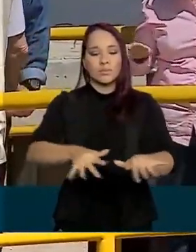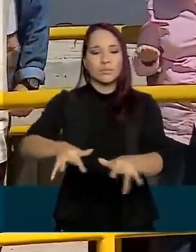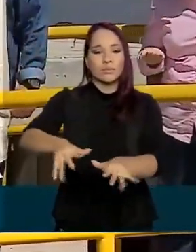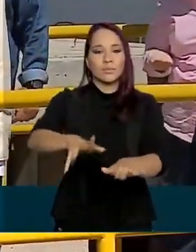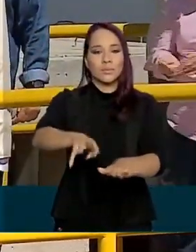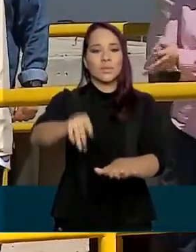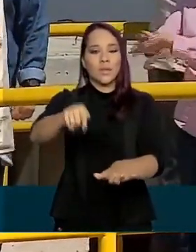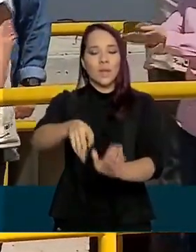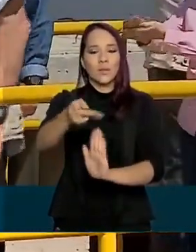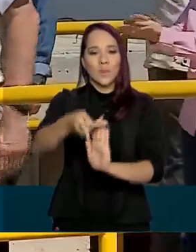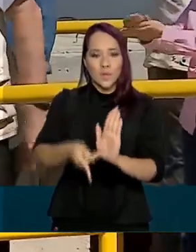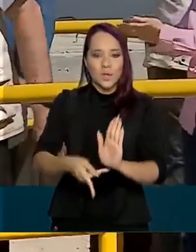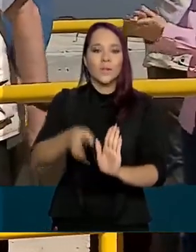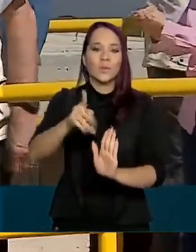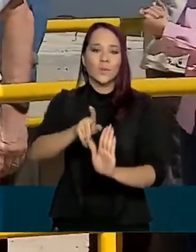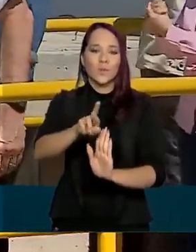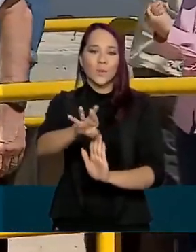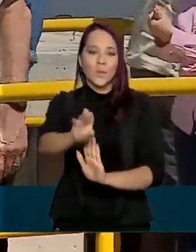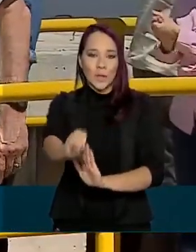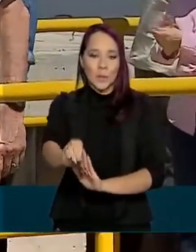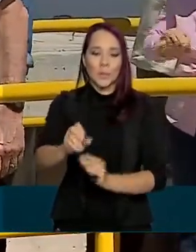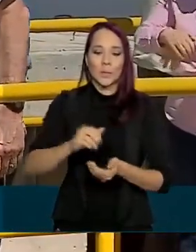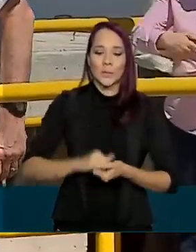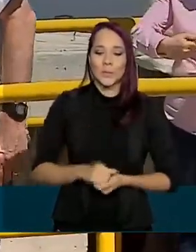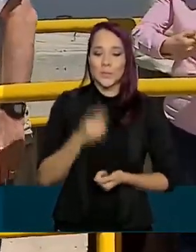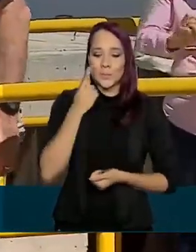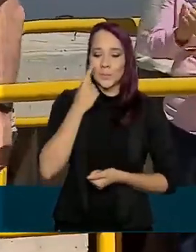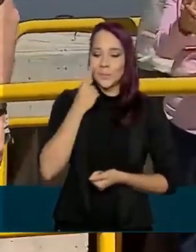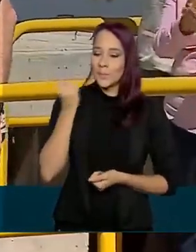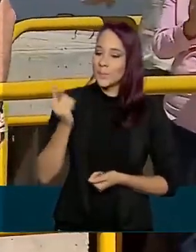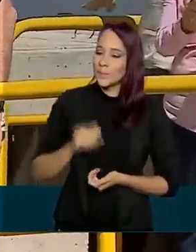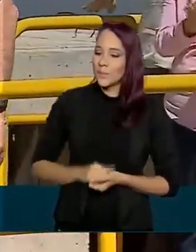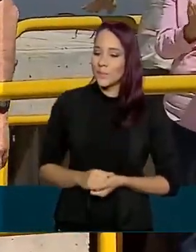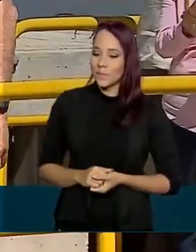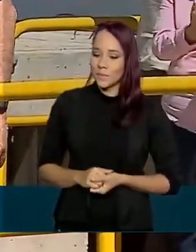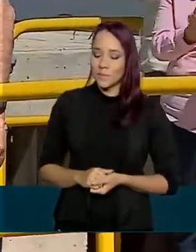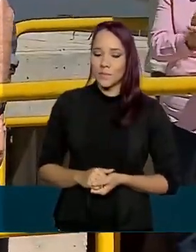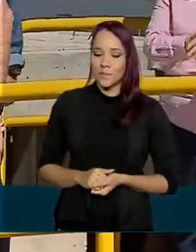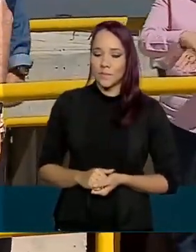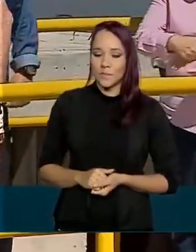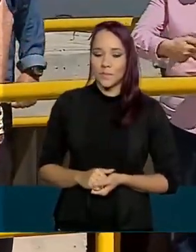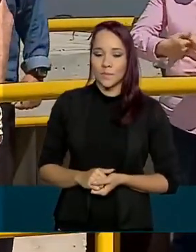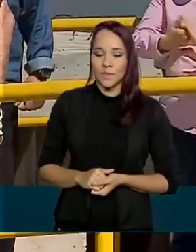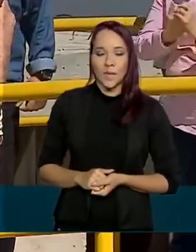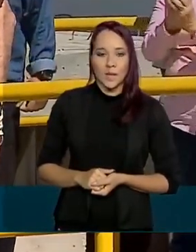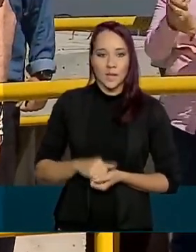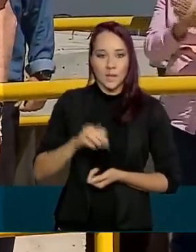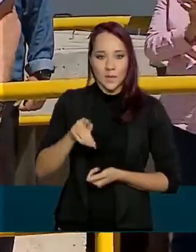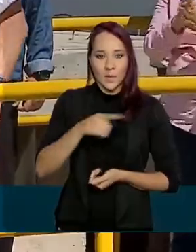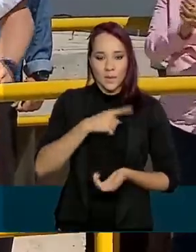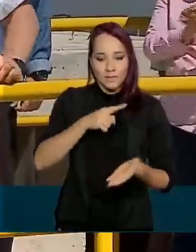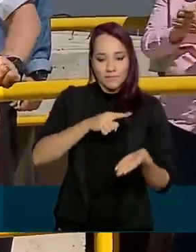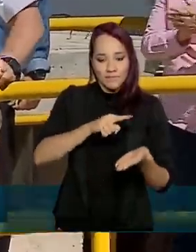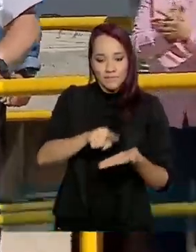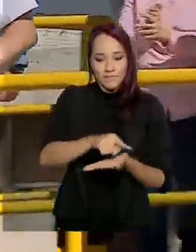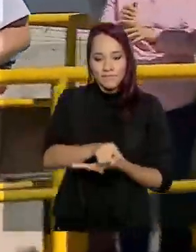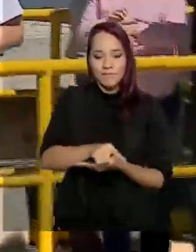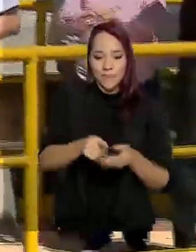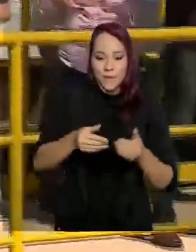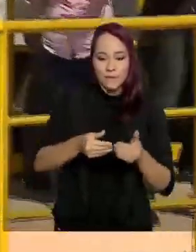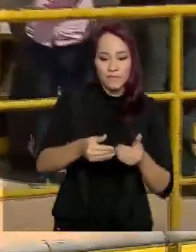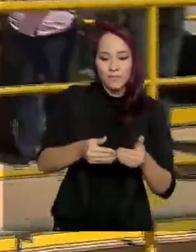eixo norte do projeto de integração do rio são francisco olha só e ele dá ali o comando